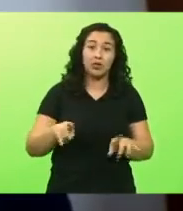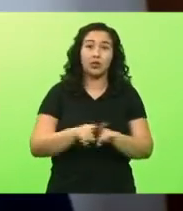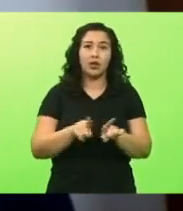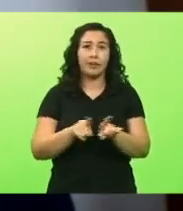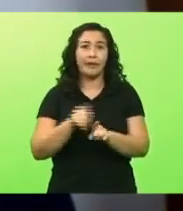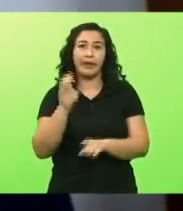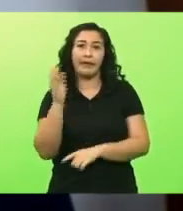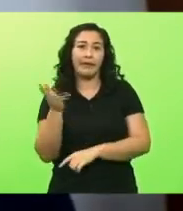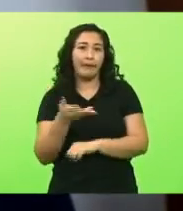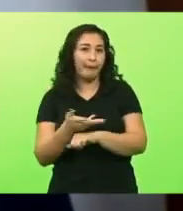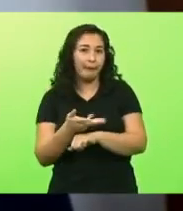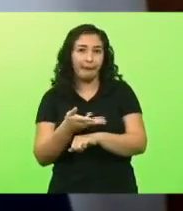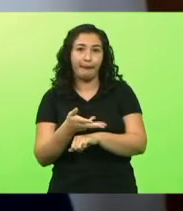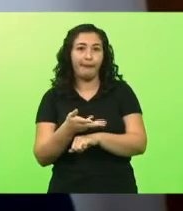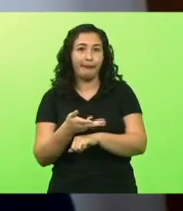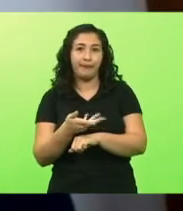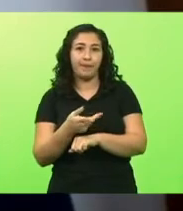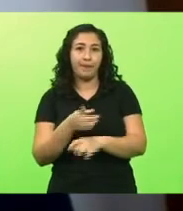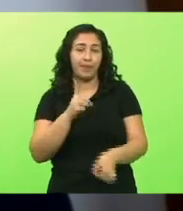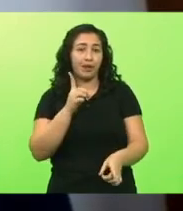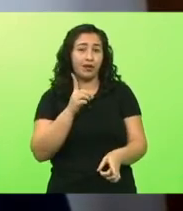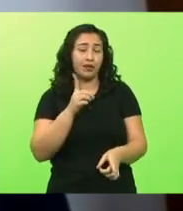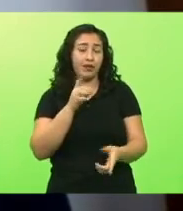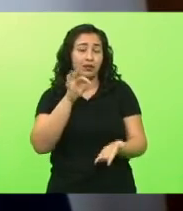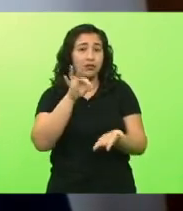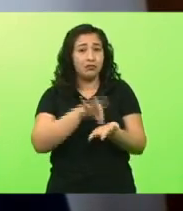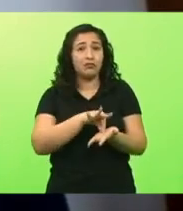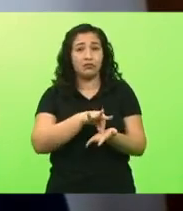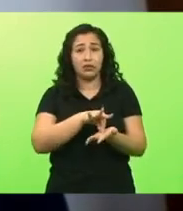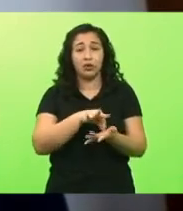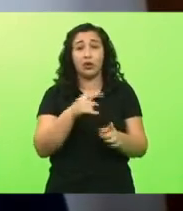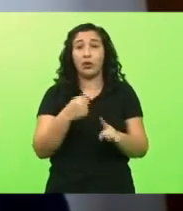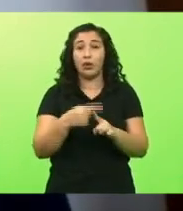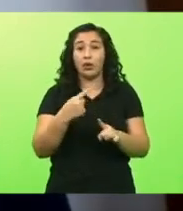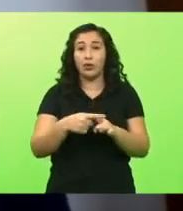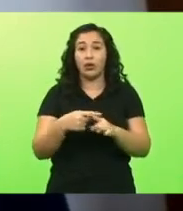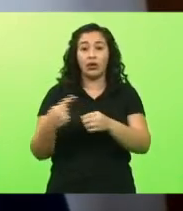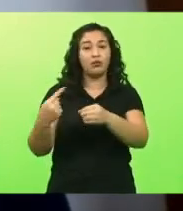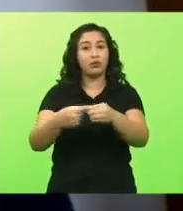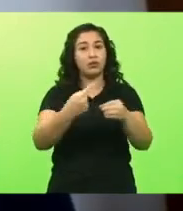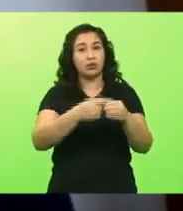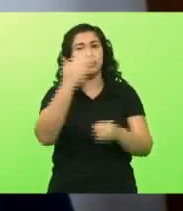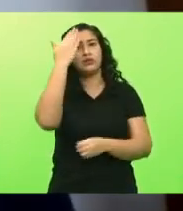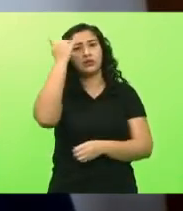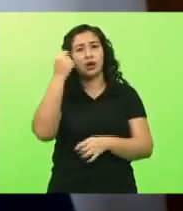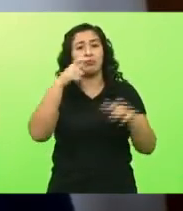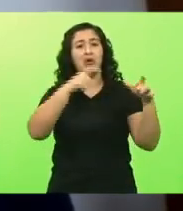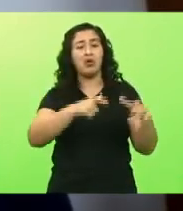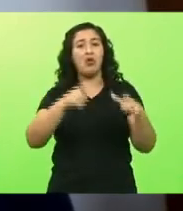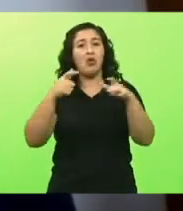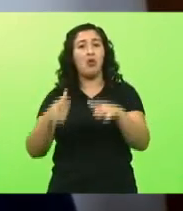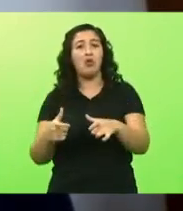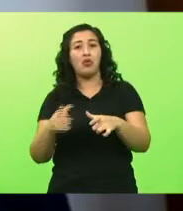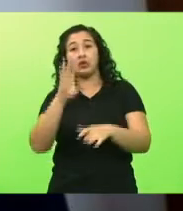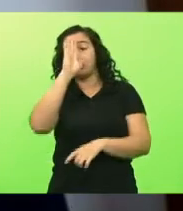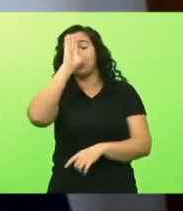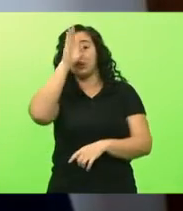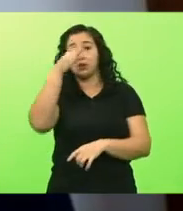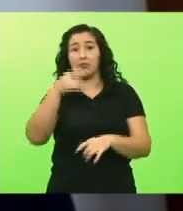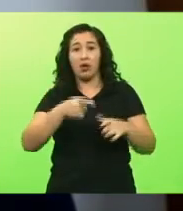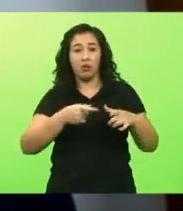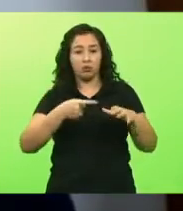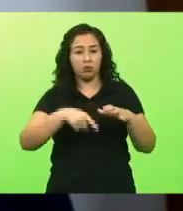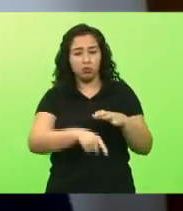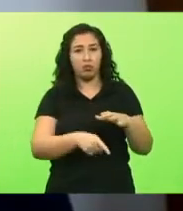rápido e o mais acertado, porque os municípios sabem direito aonde estão os principais buracos, aonde